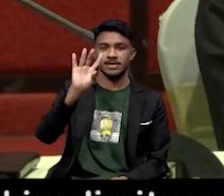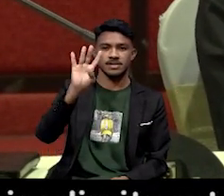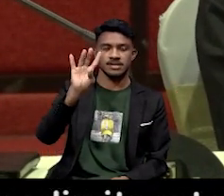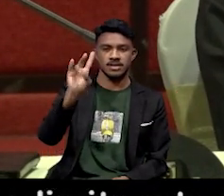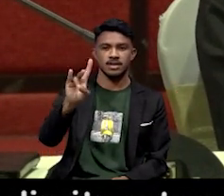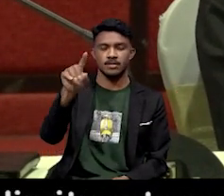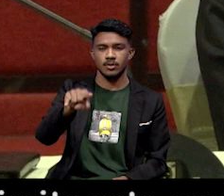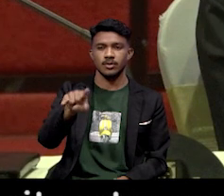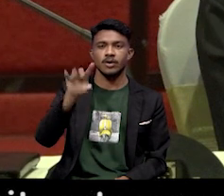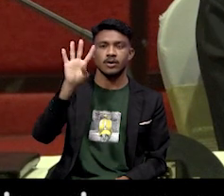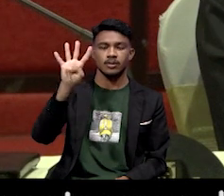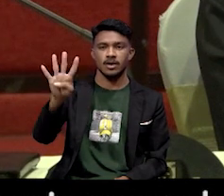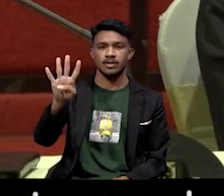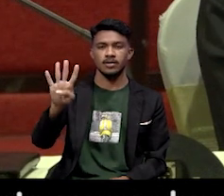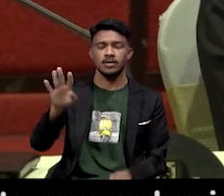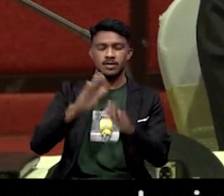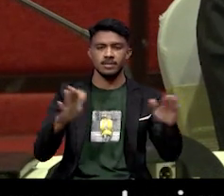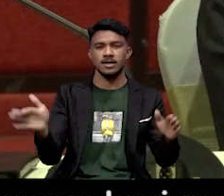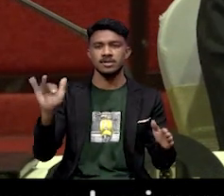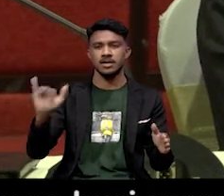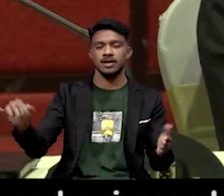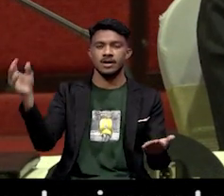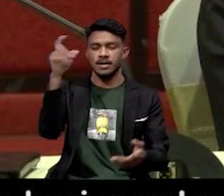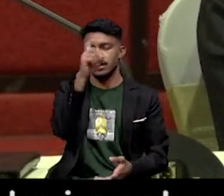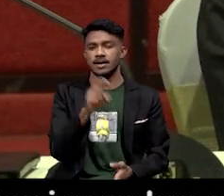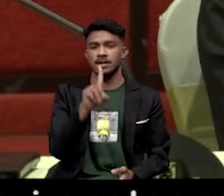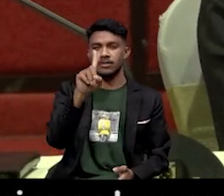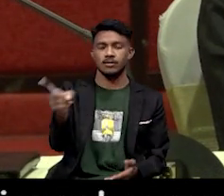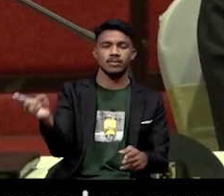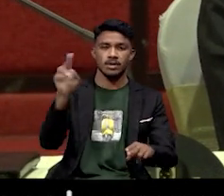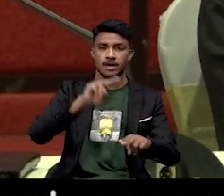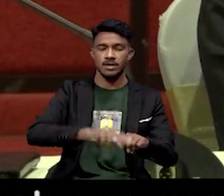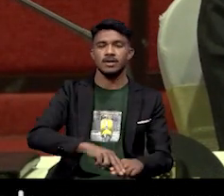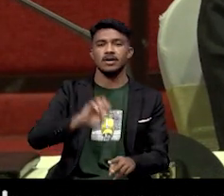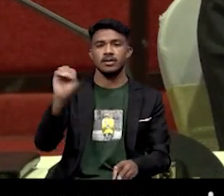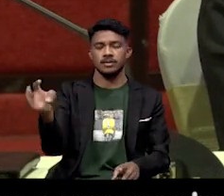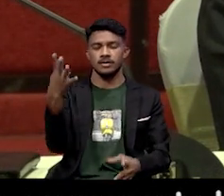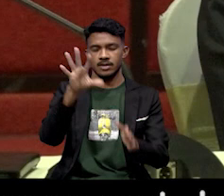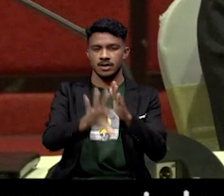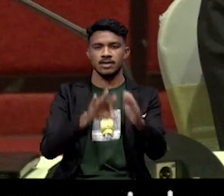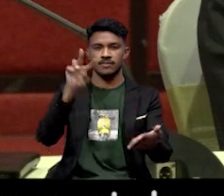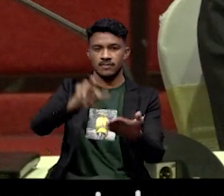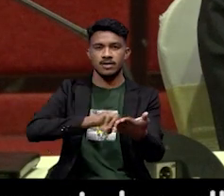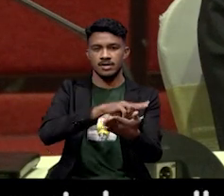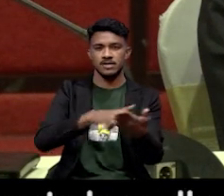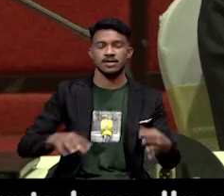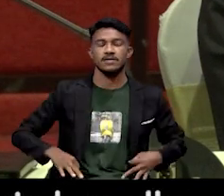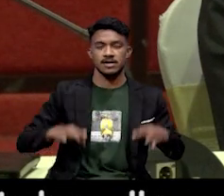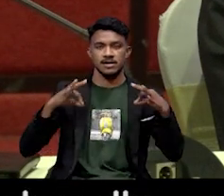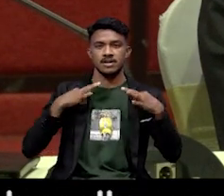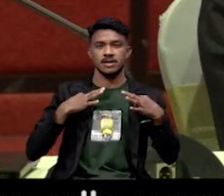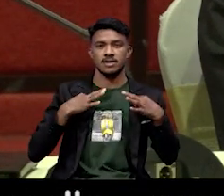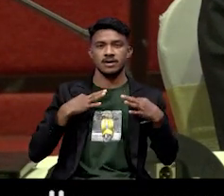87.4% Labarik sira entre idade 1 até 14 anos, hetan violência física,